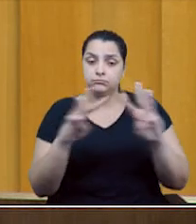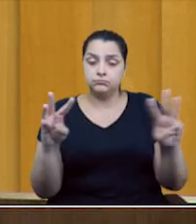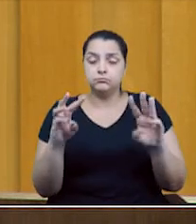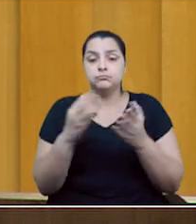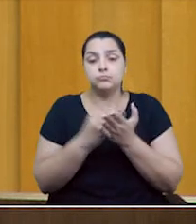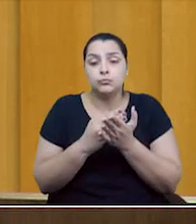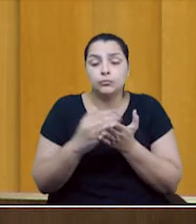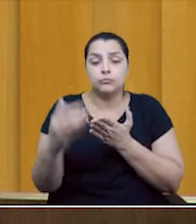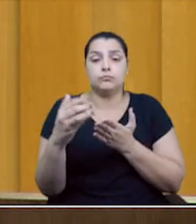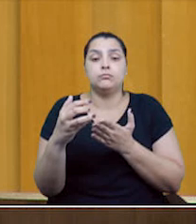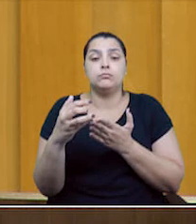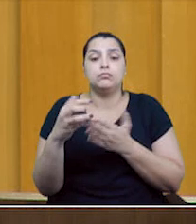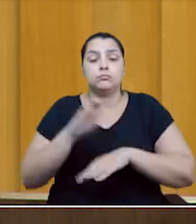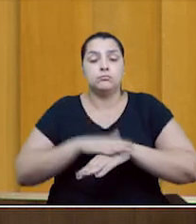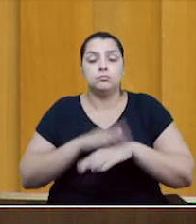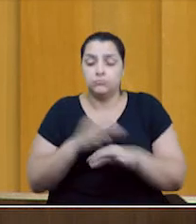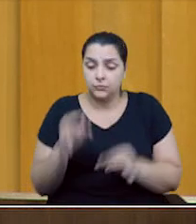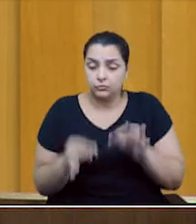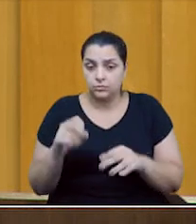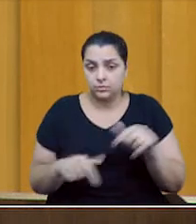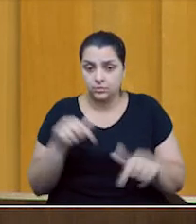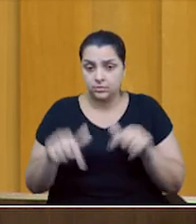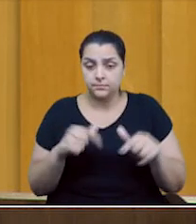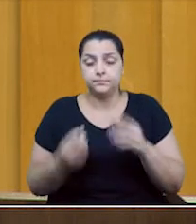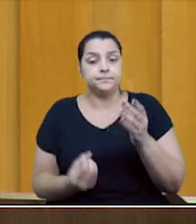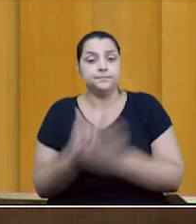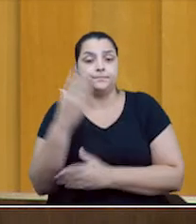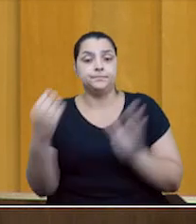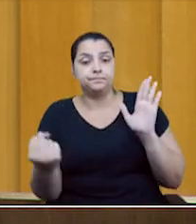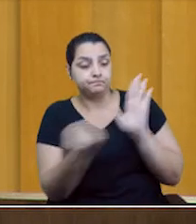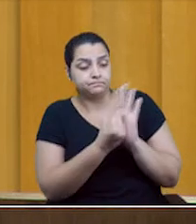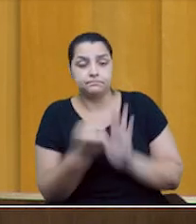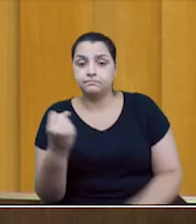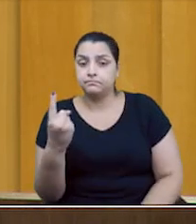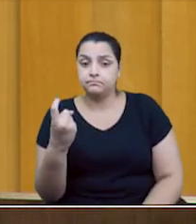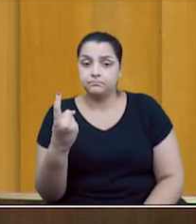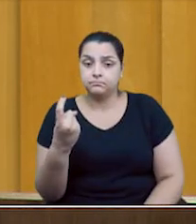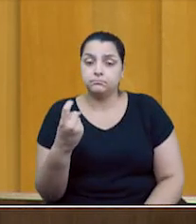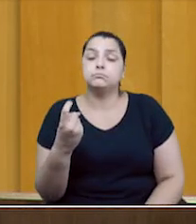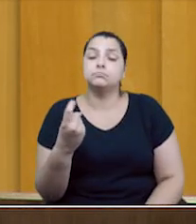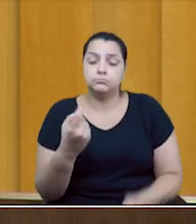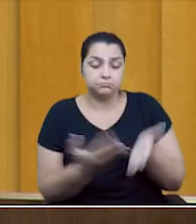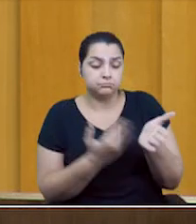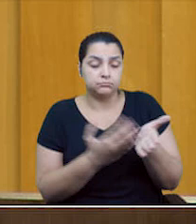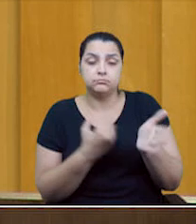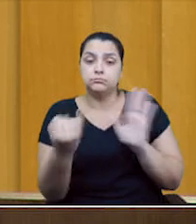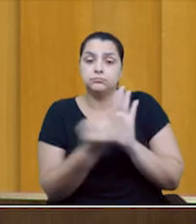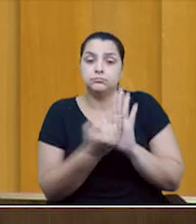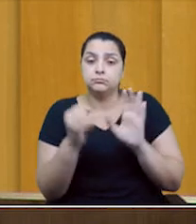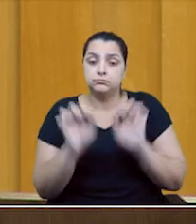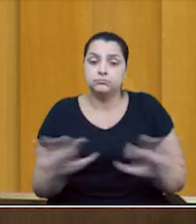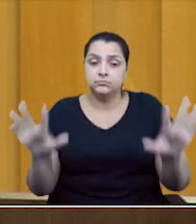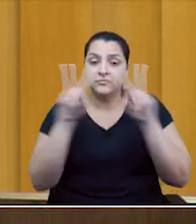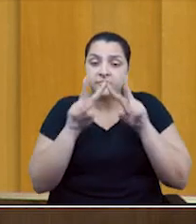dos órgãos do Judiciário Trabalhista e na criação de logomarca única e do Manual de Identidade Visual, que é a resolução do